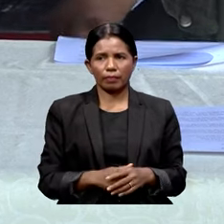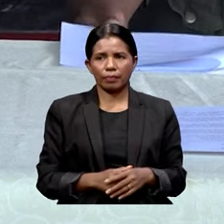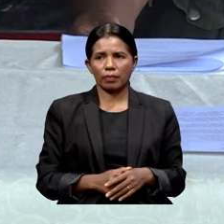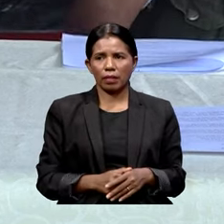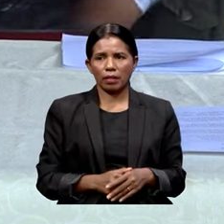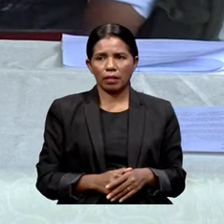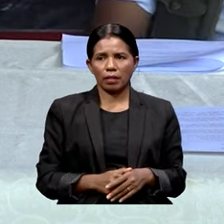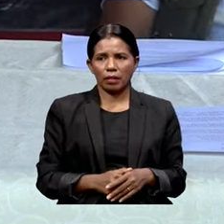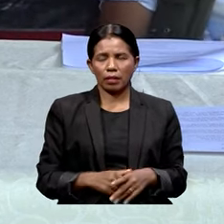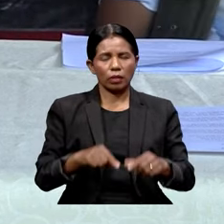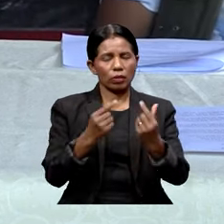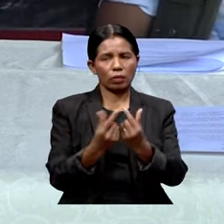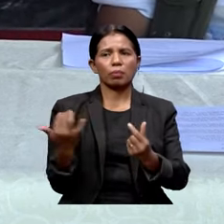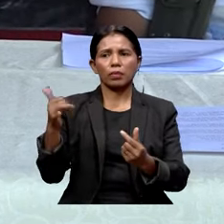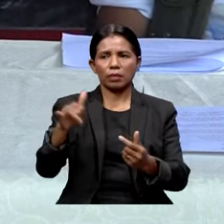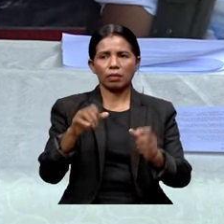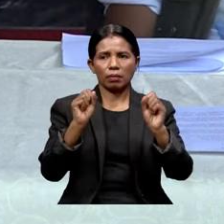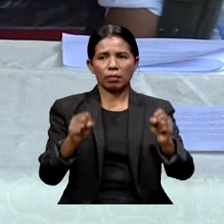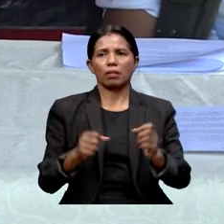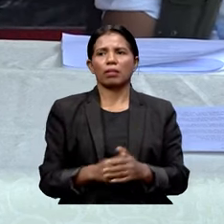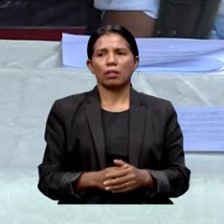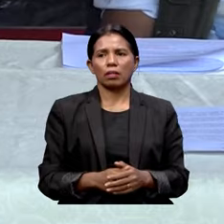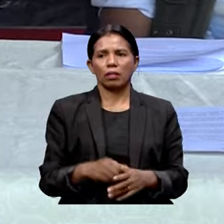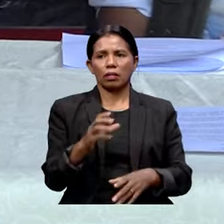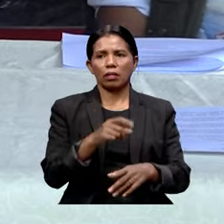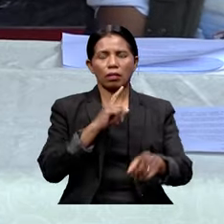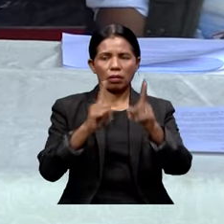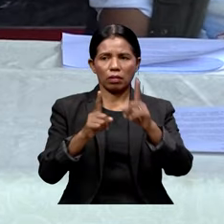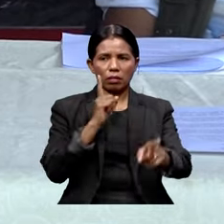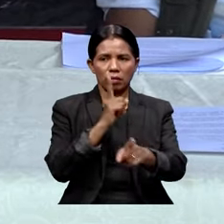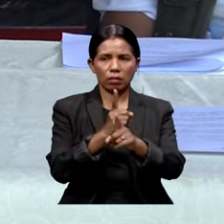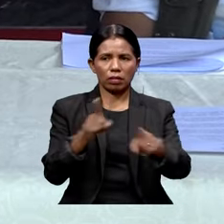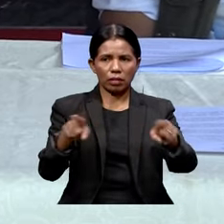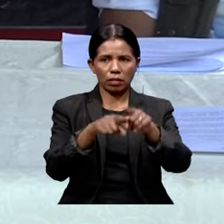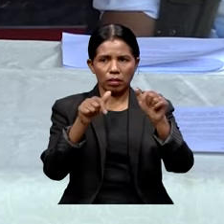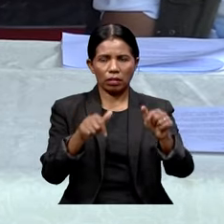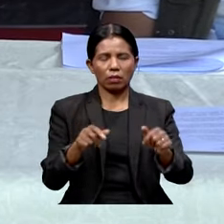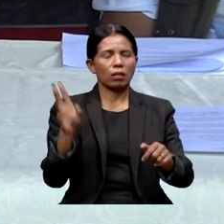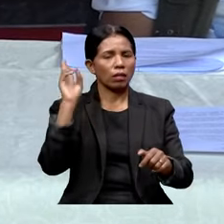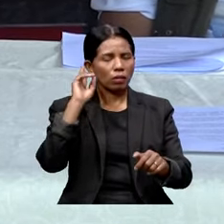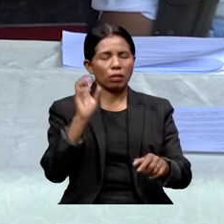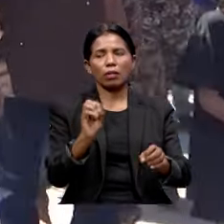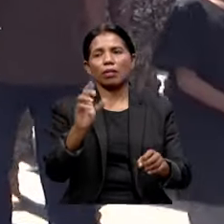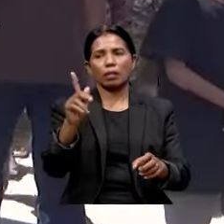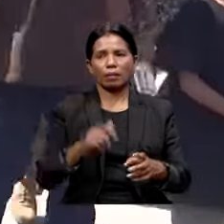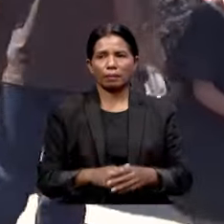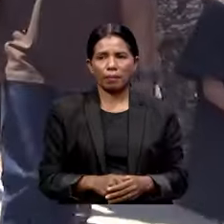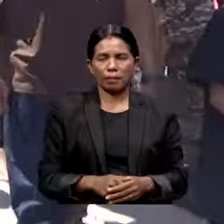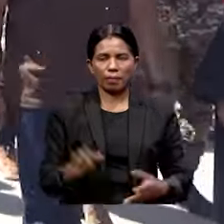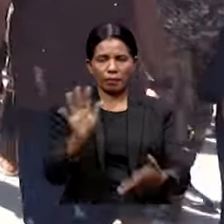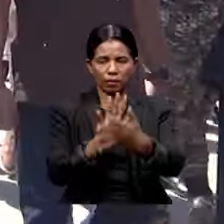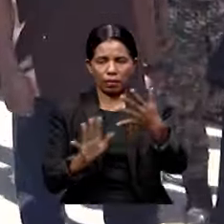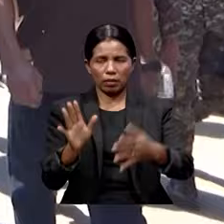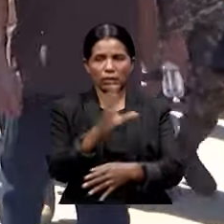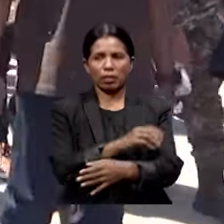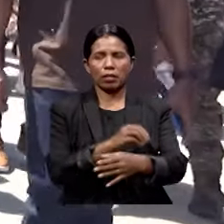É um grupo zero, né? O caráter da reunião é colheita, né? Balos, melos. A carona, não, a carona, usa. E a cerimônia comemoração